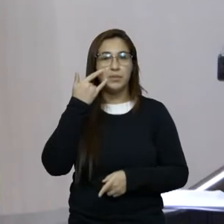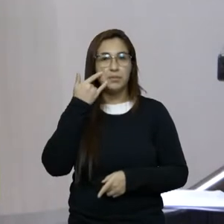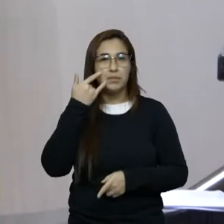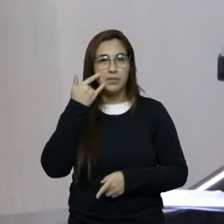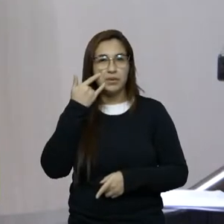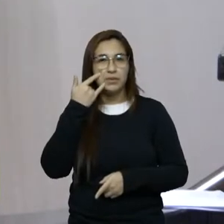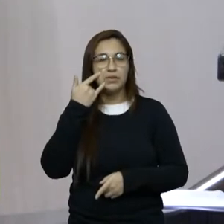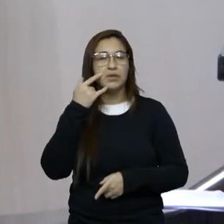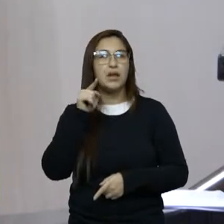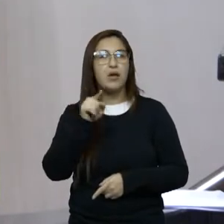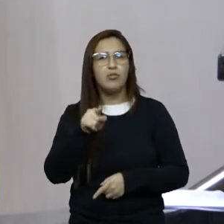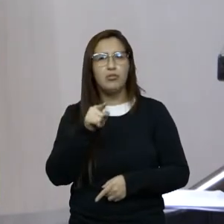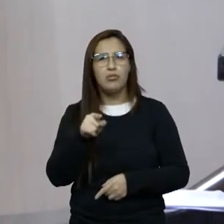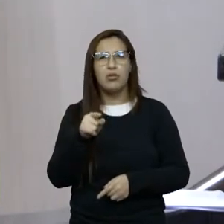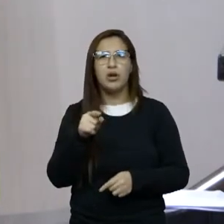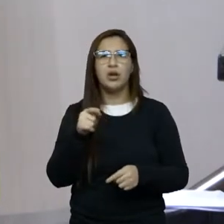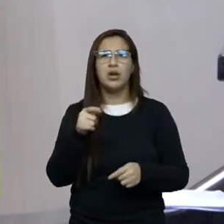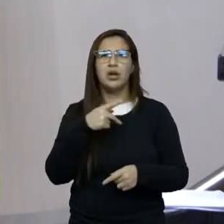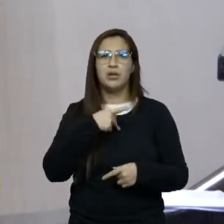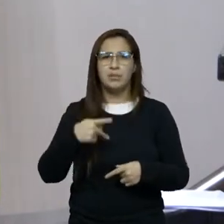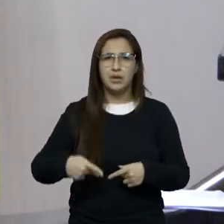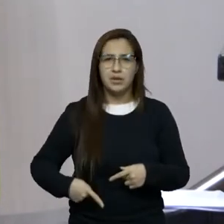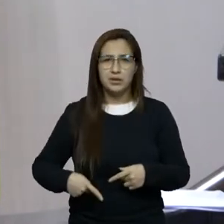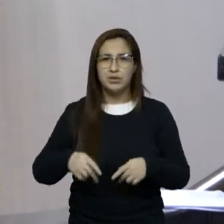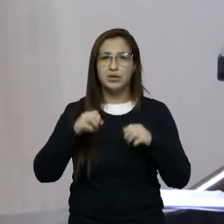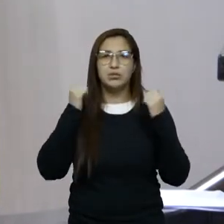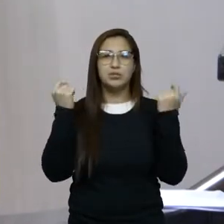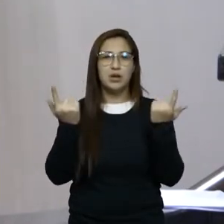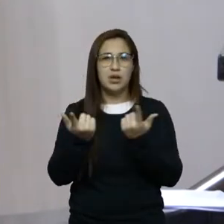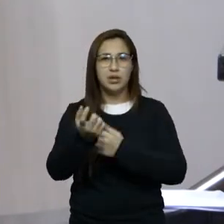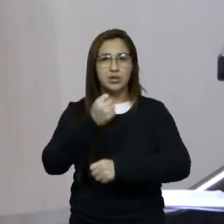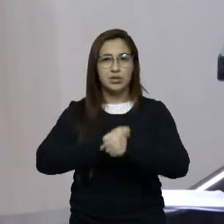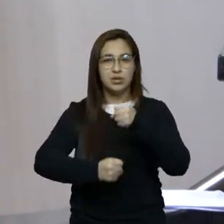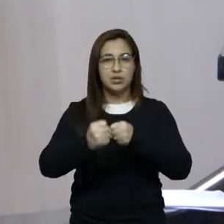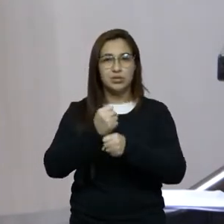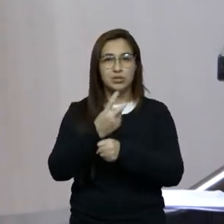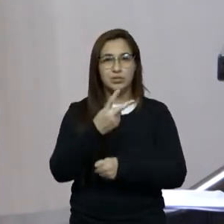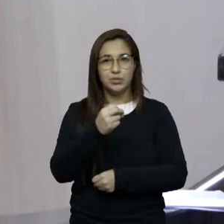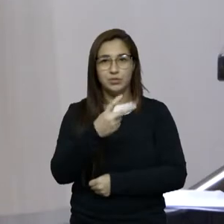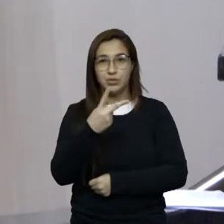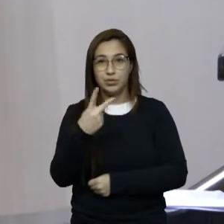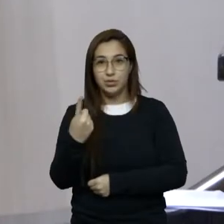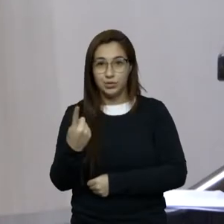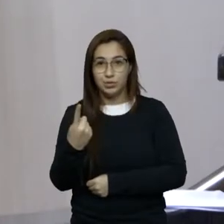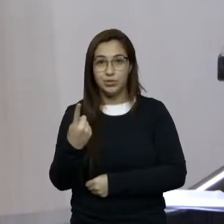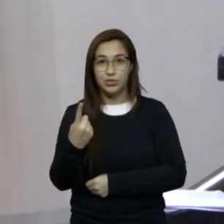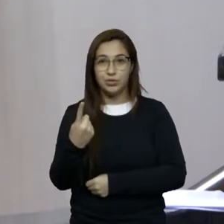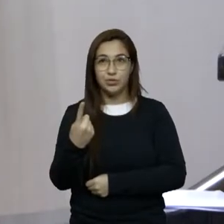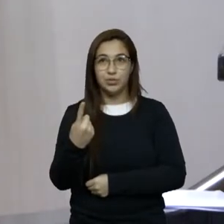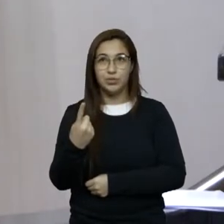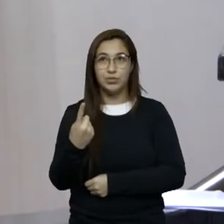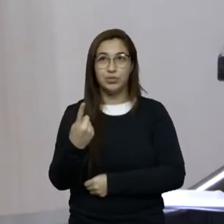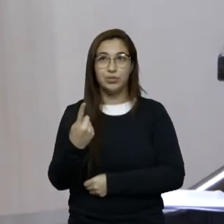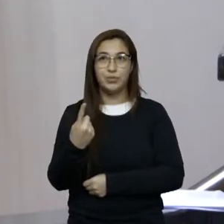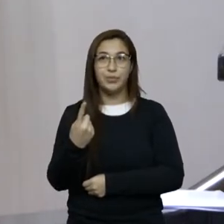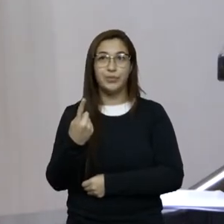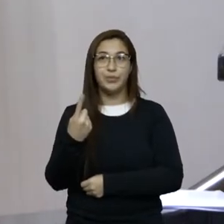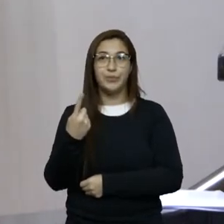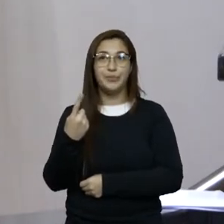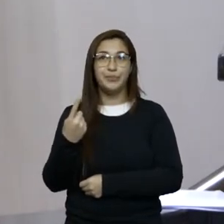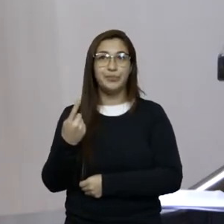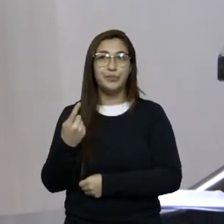muita competência presidiu esta casa no ano passado o e nunca esses dias